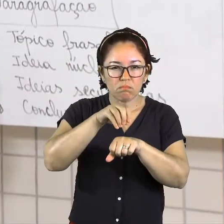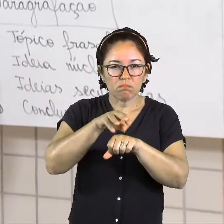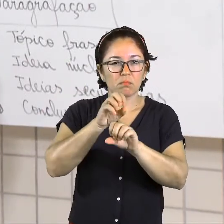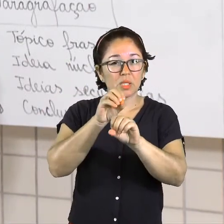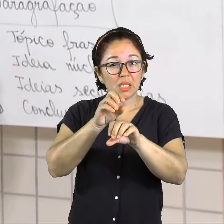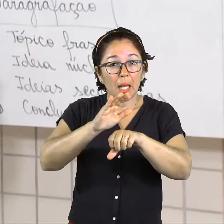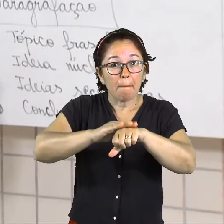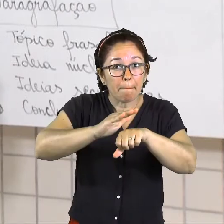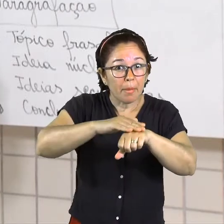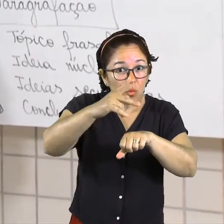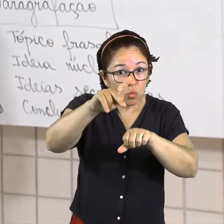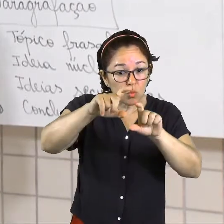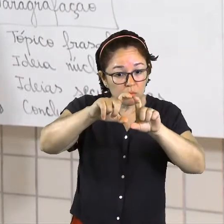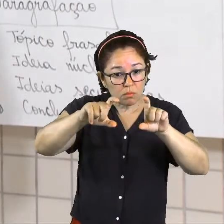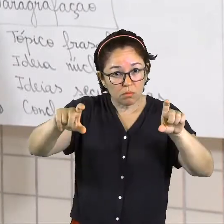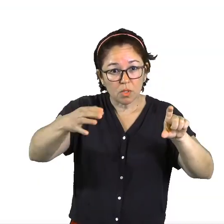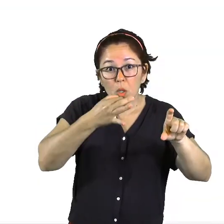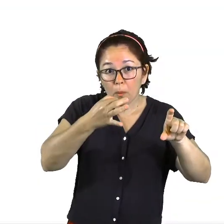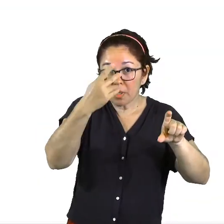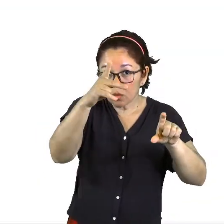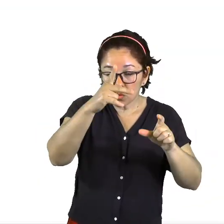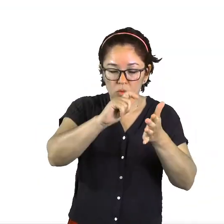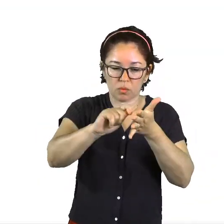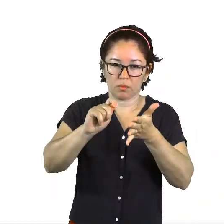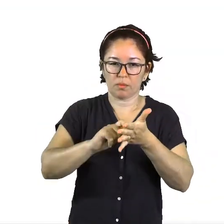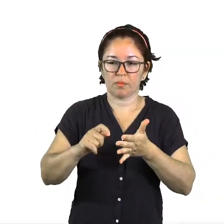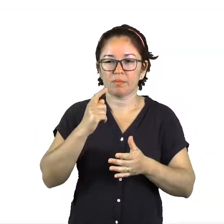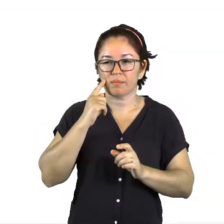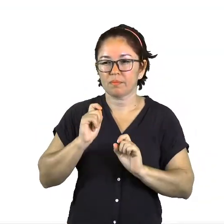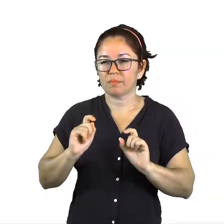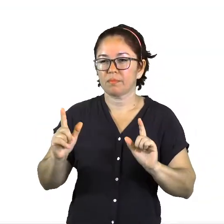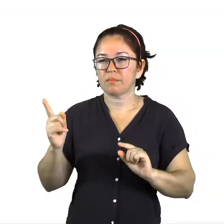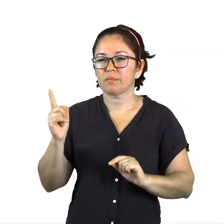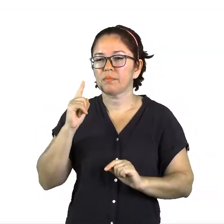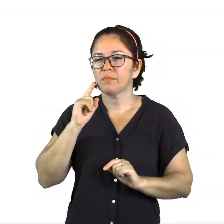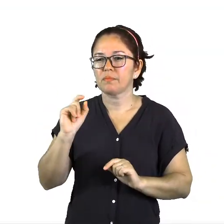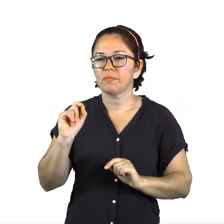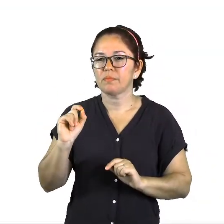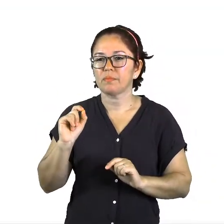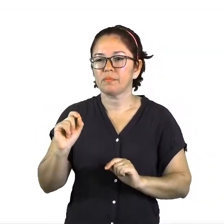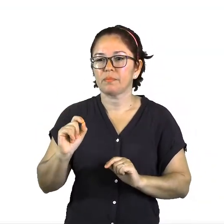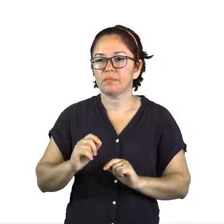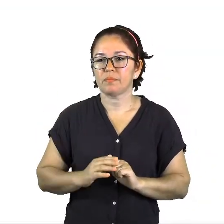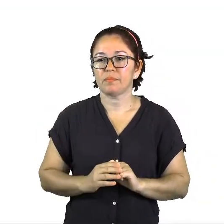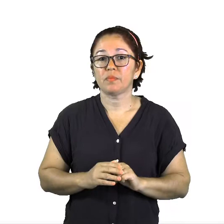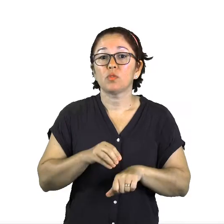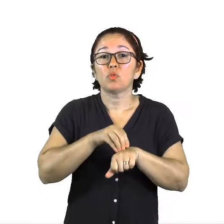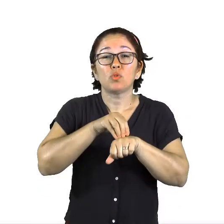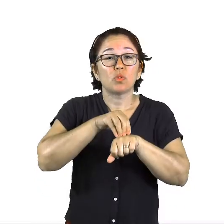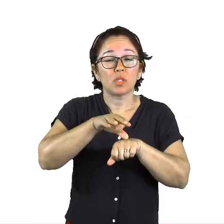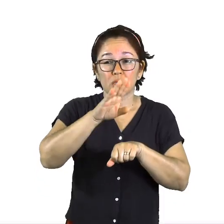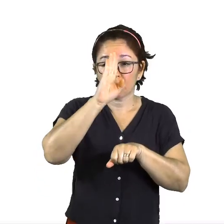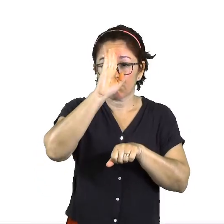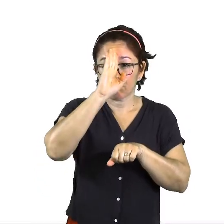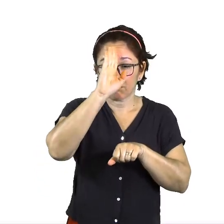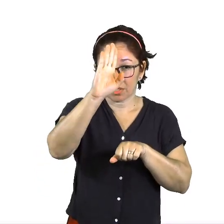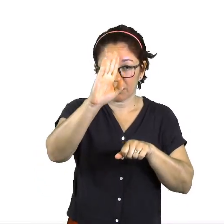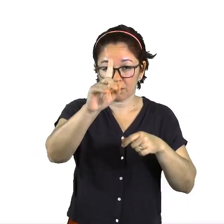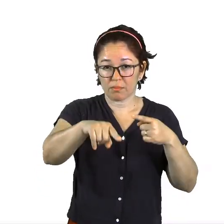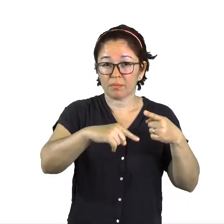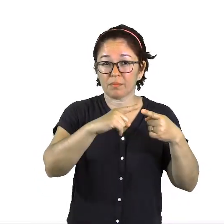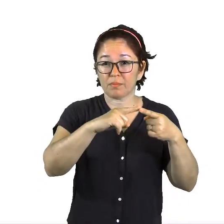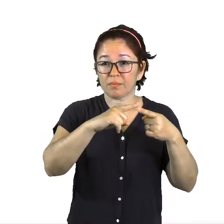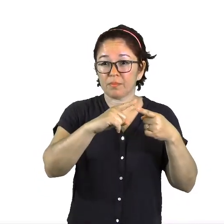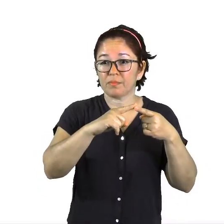gênero. Então, vamos ver aqui nessa imagem, olha só, as dicas principais da paragrafação. Primeiro, o que